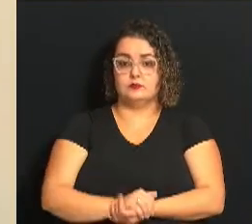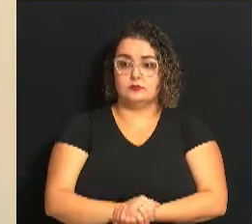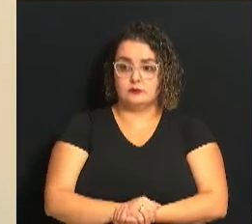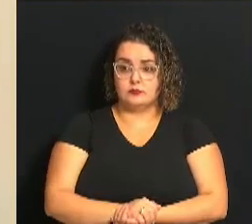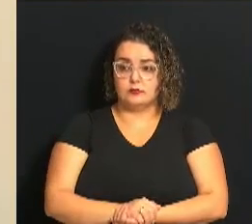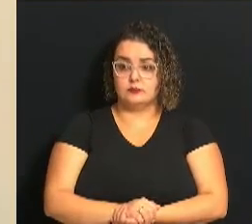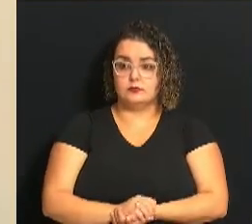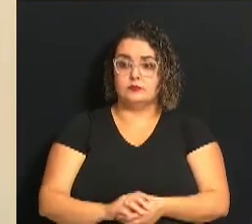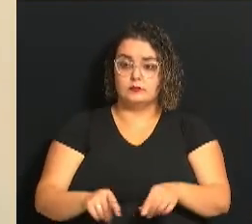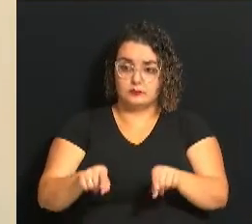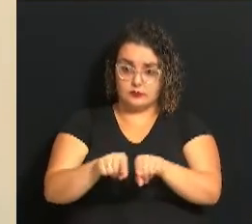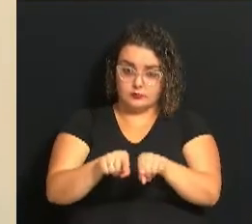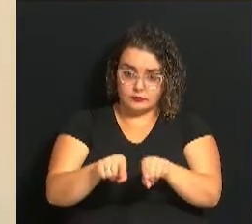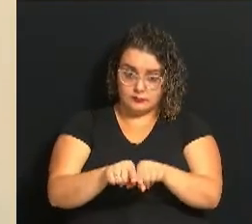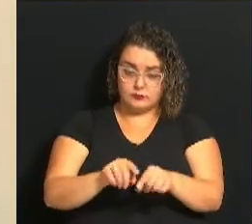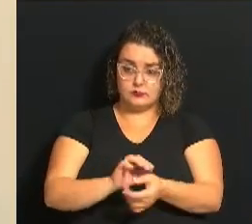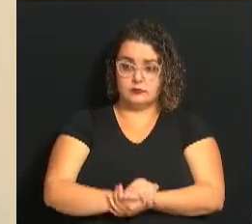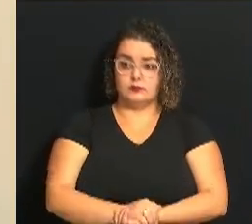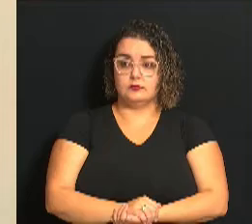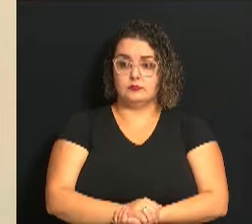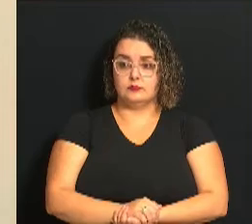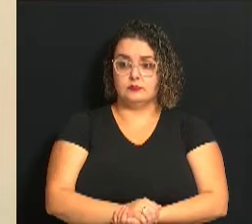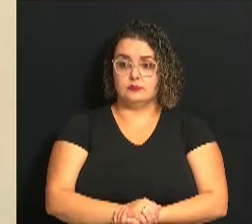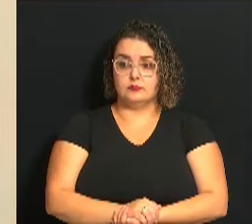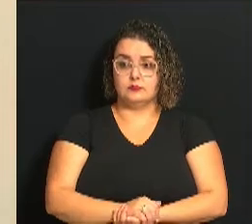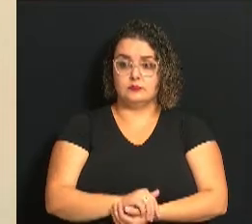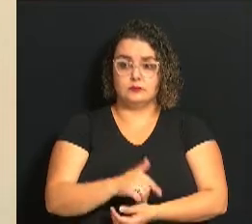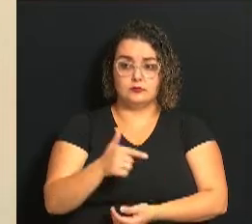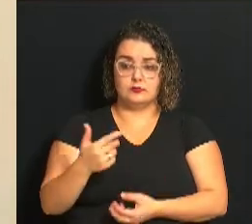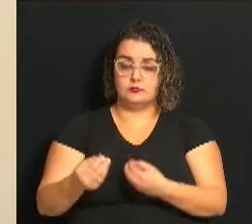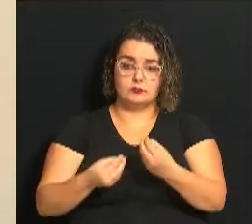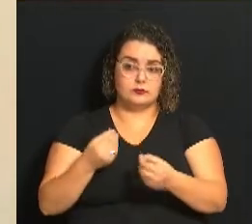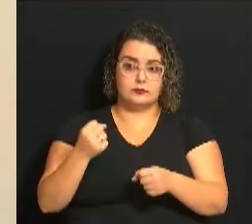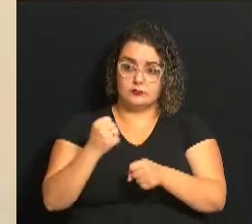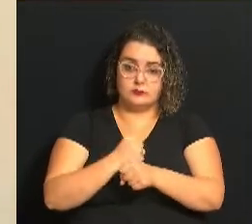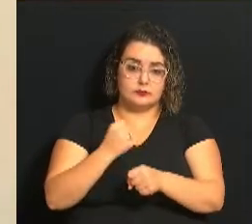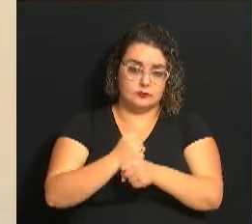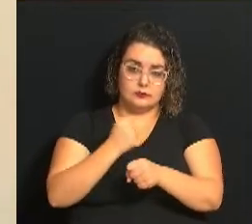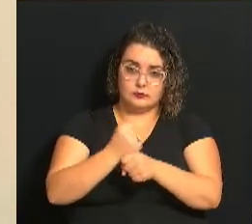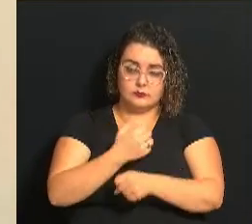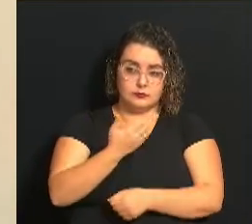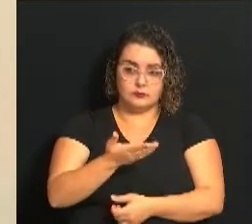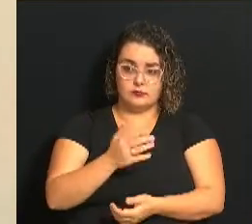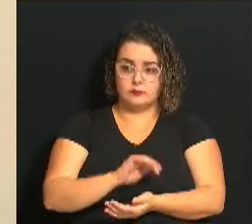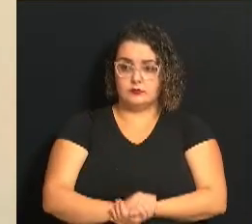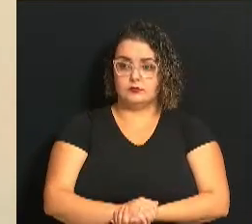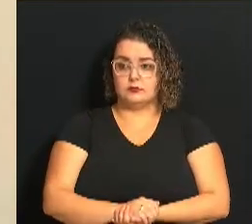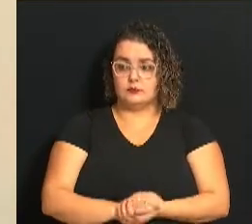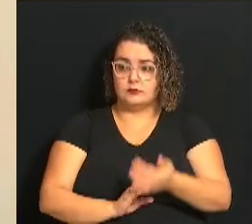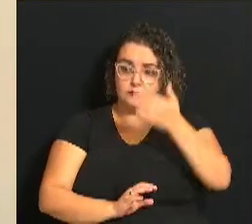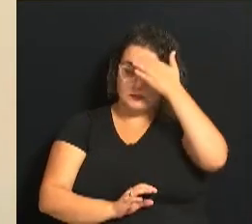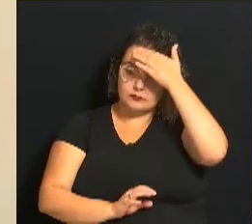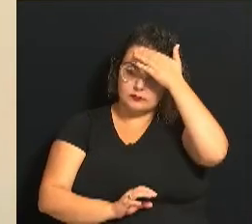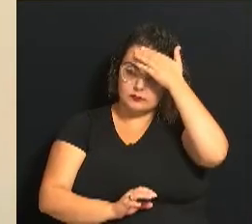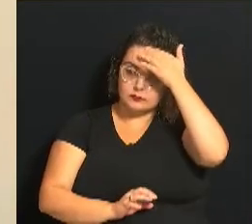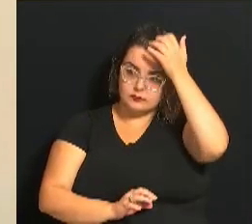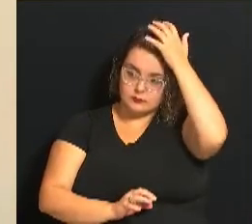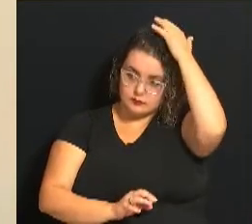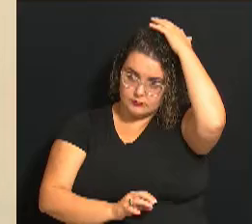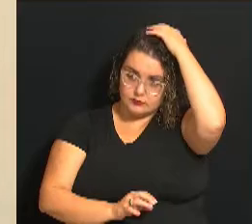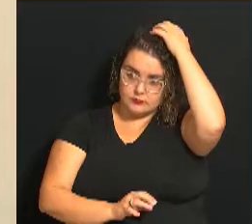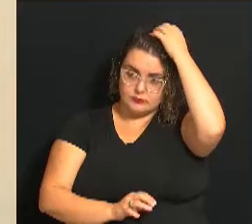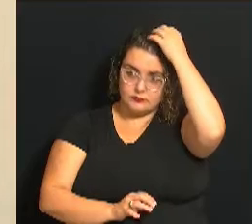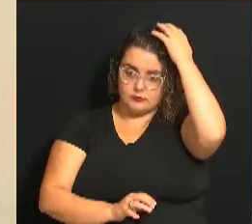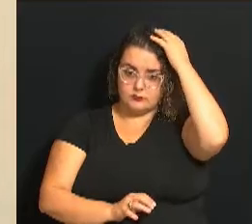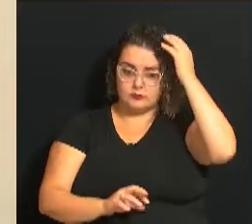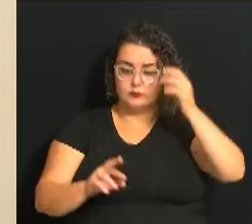impossibilita aí a construção de imóveis, né, dos loteamentos e parcelamento do solo. Diferentemente da